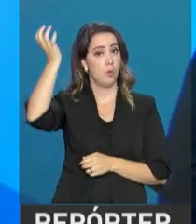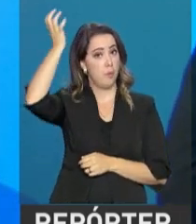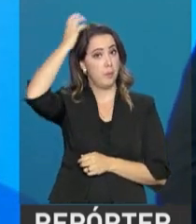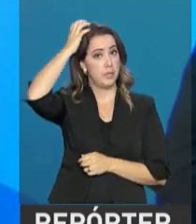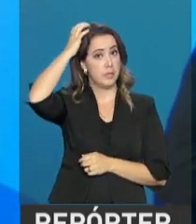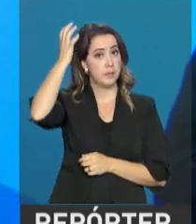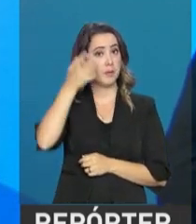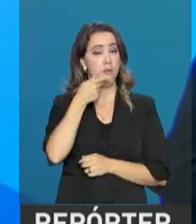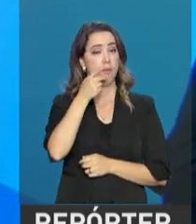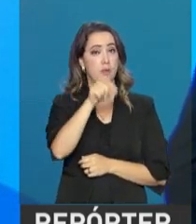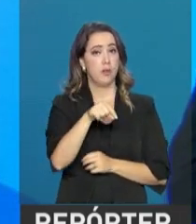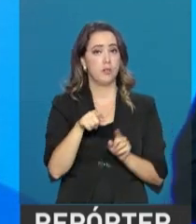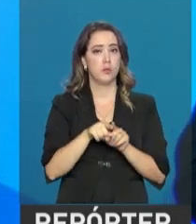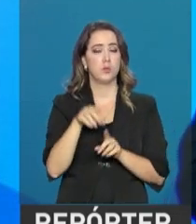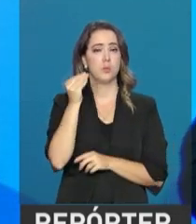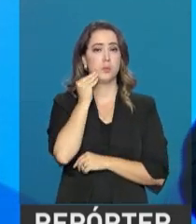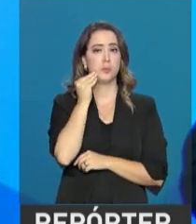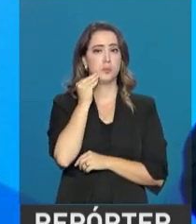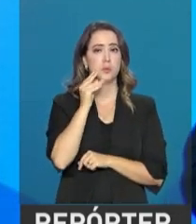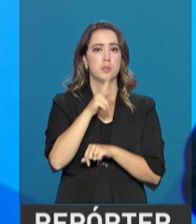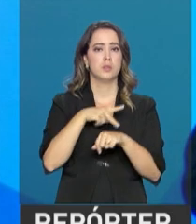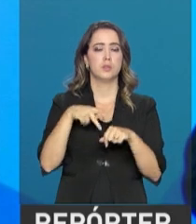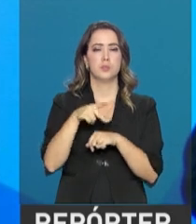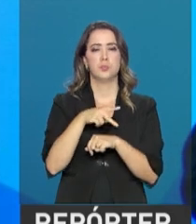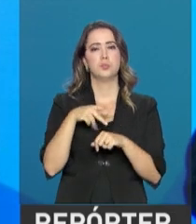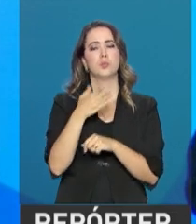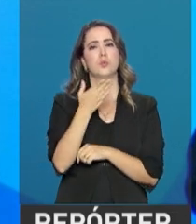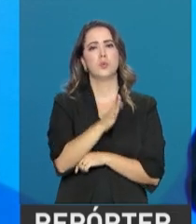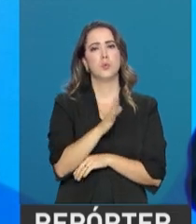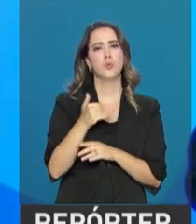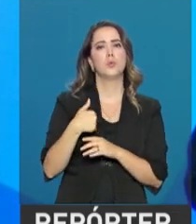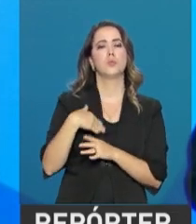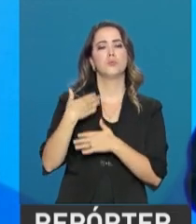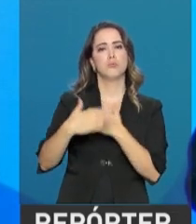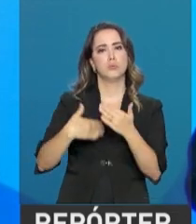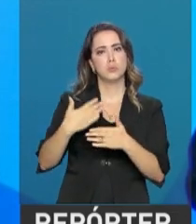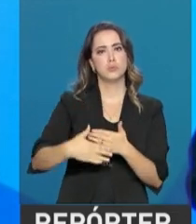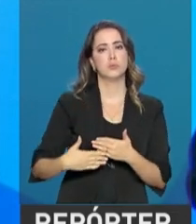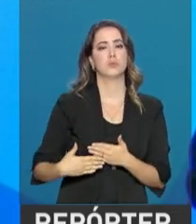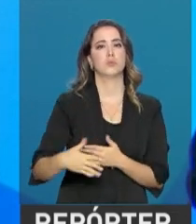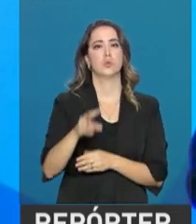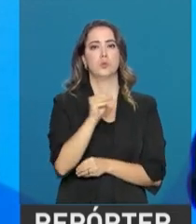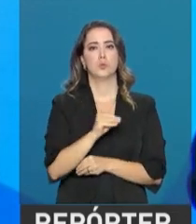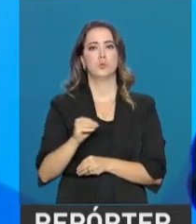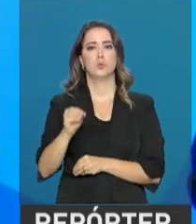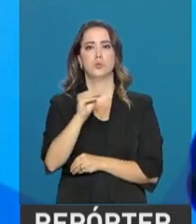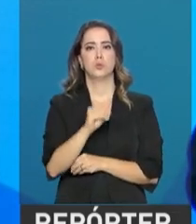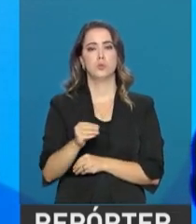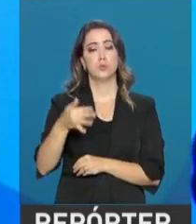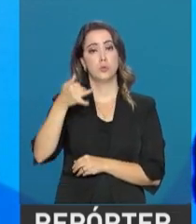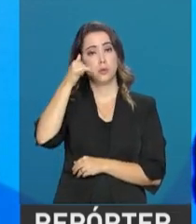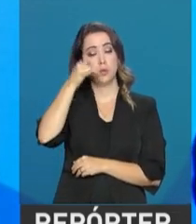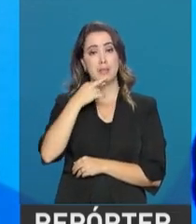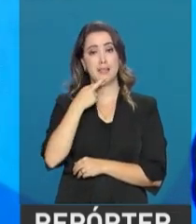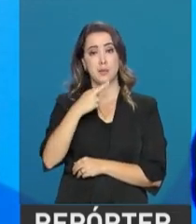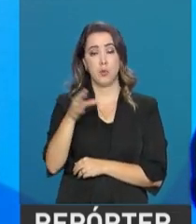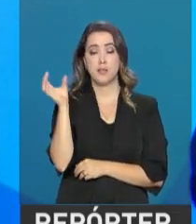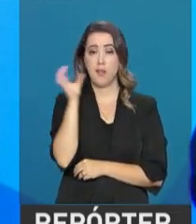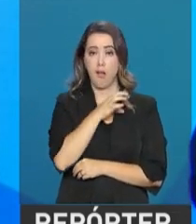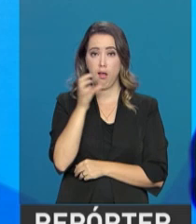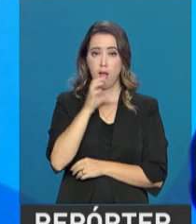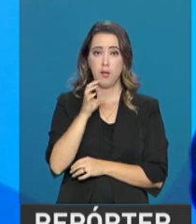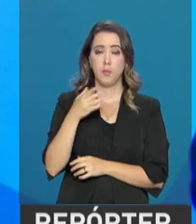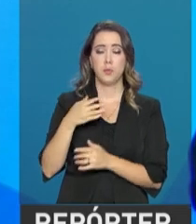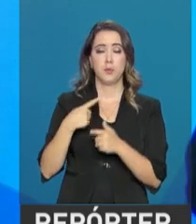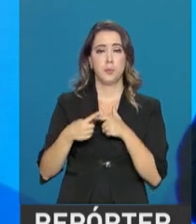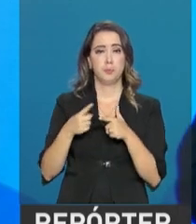falou sobre a experiência do país asiático que possui amplo modelo desenvolvido na área de prevenção e resposta aos desastres naturais